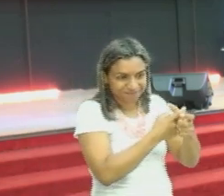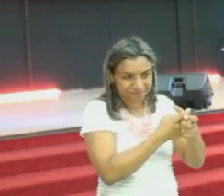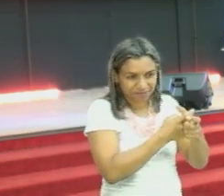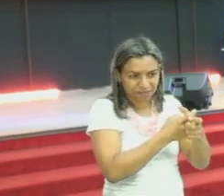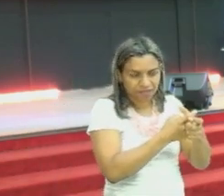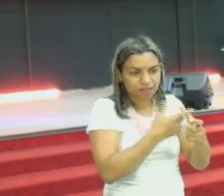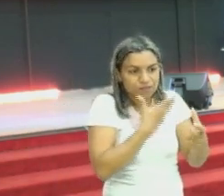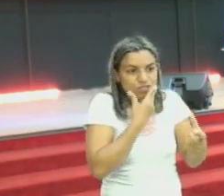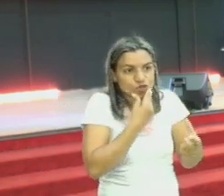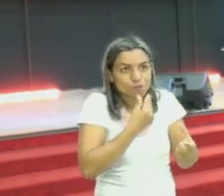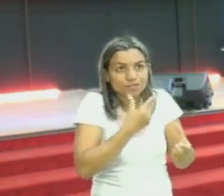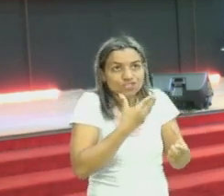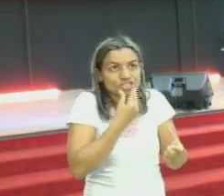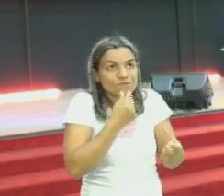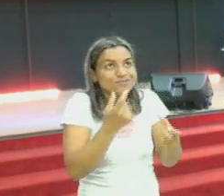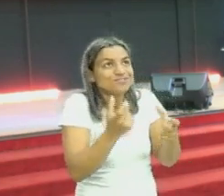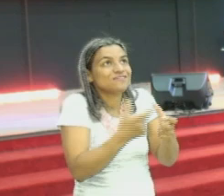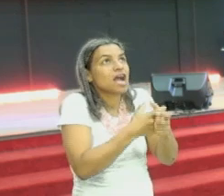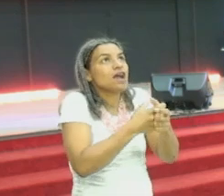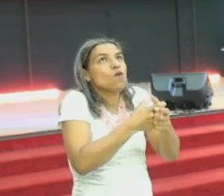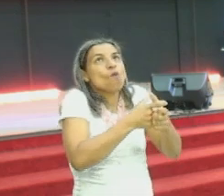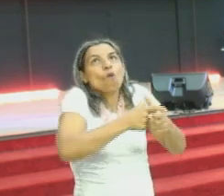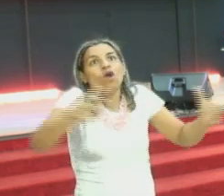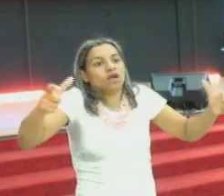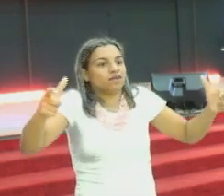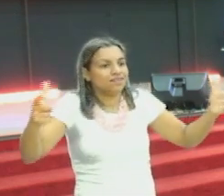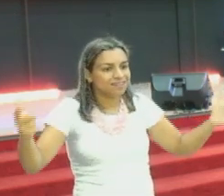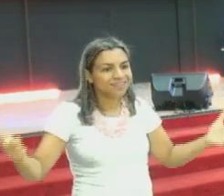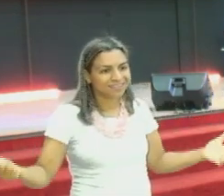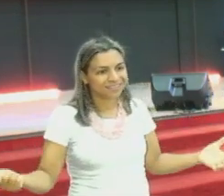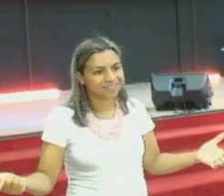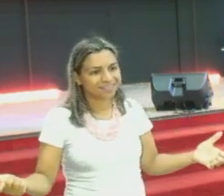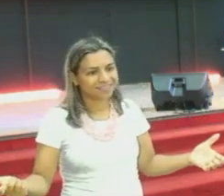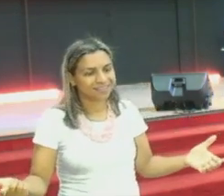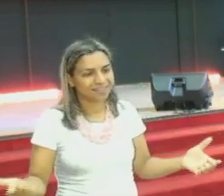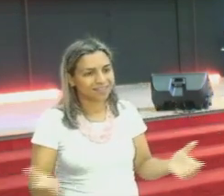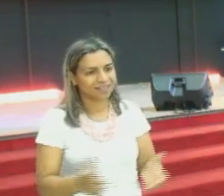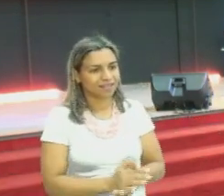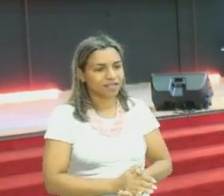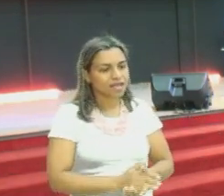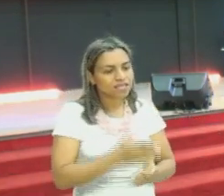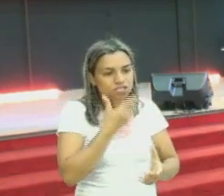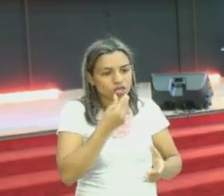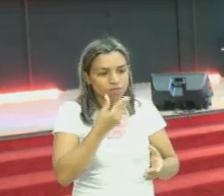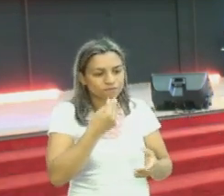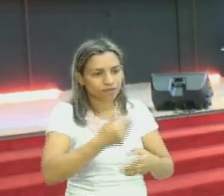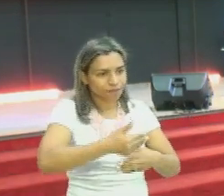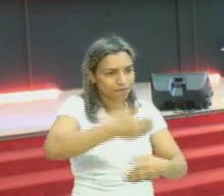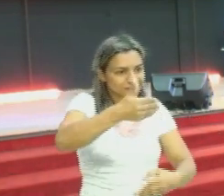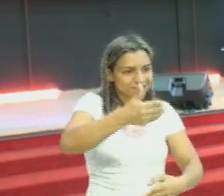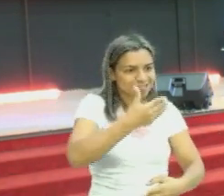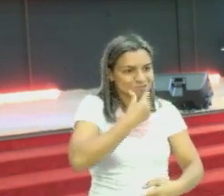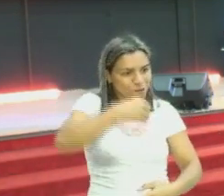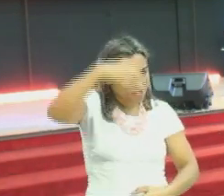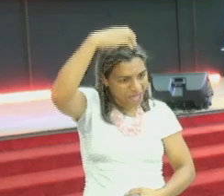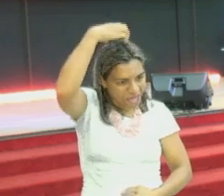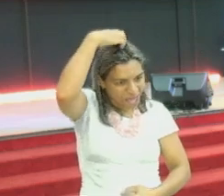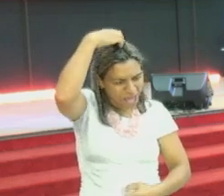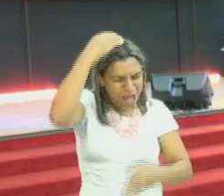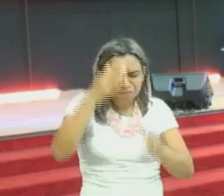ele tinha uma dívida impagável. E ele foi a este rei. E quando ele chegou a este rei, ele